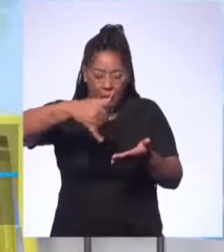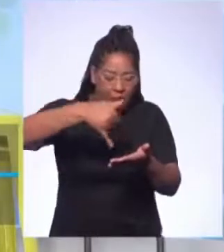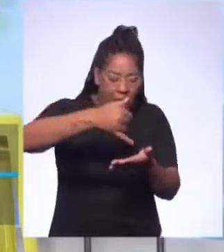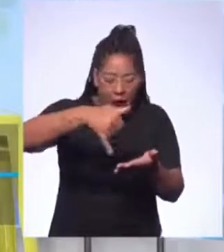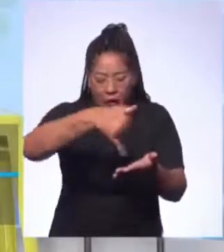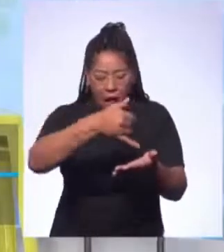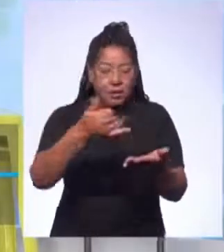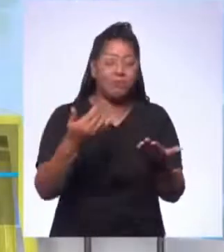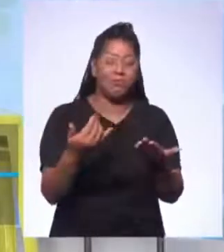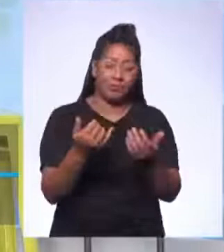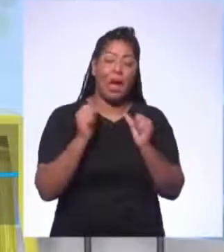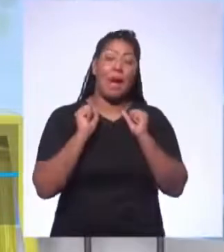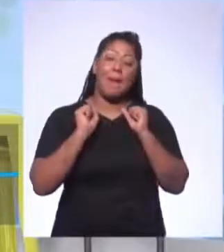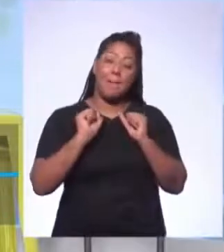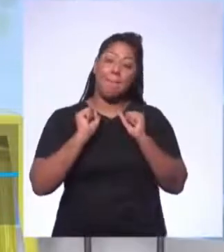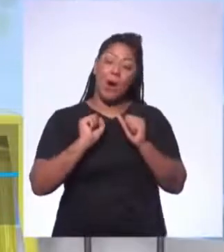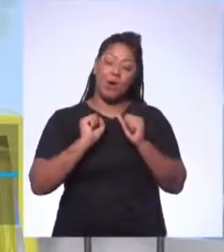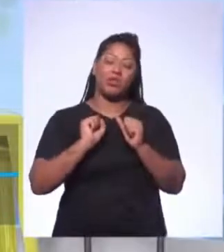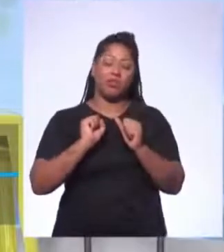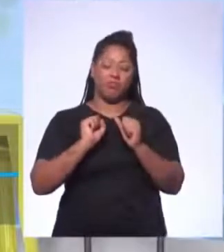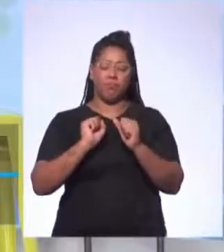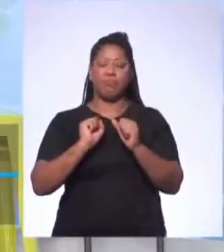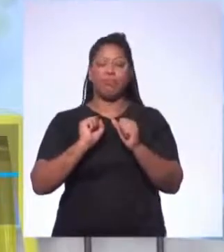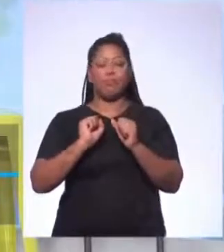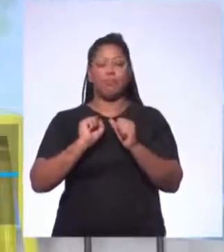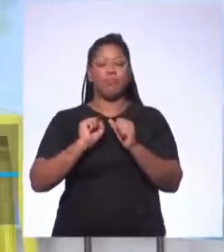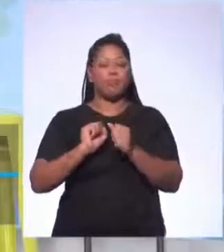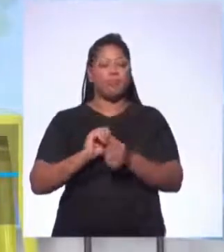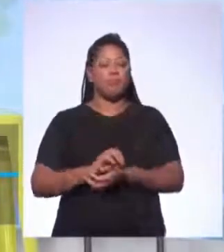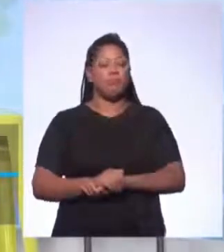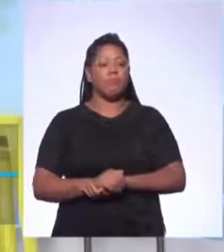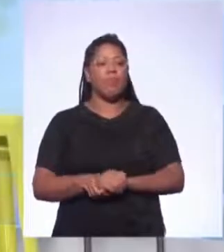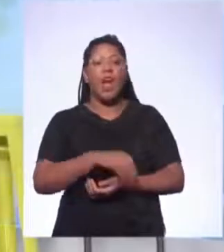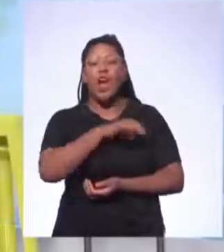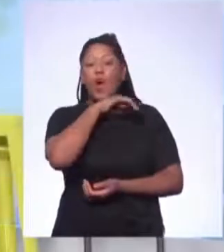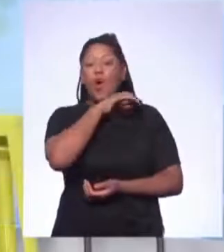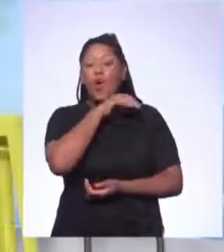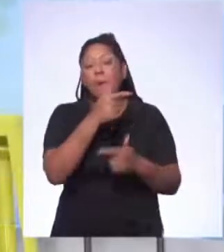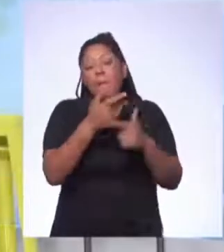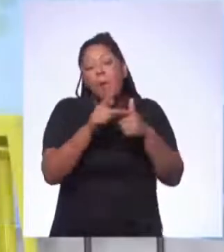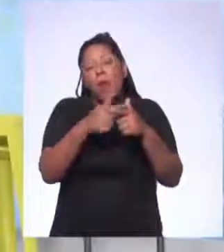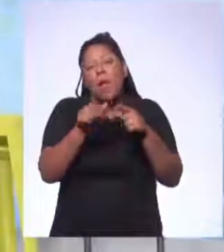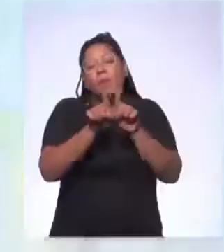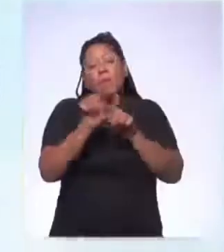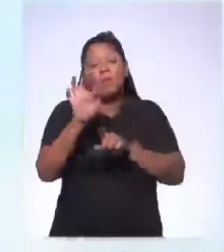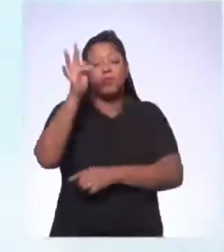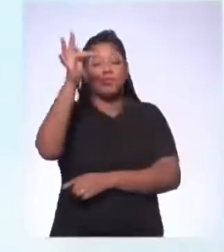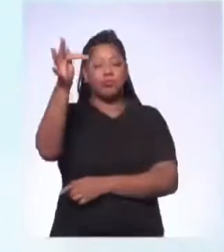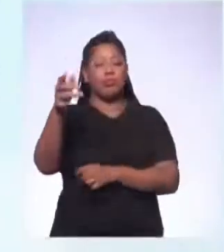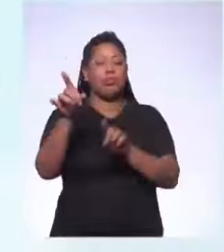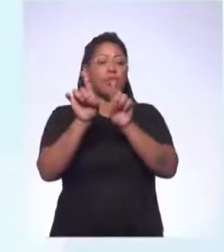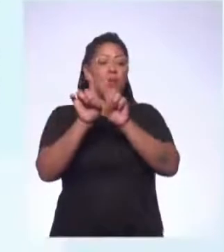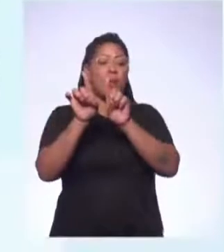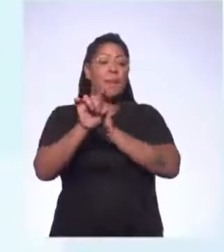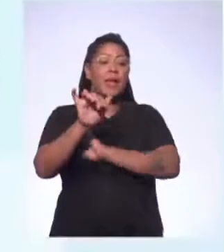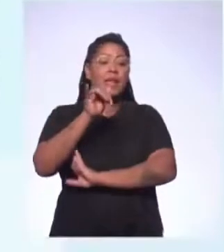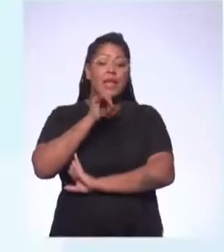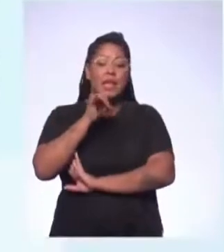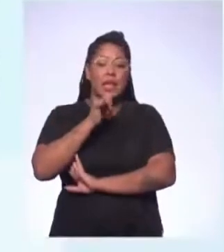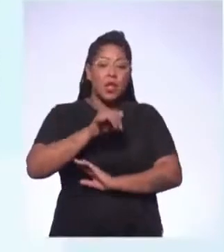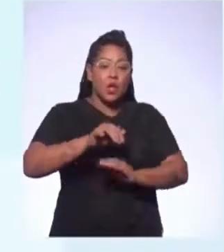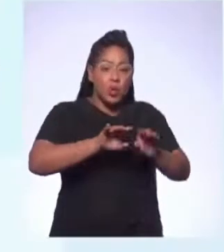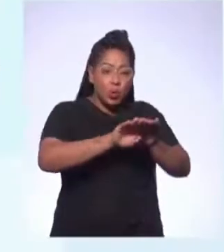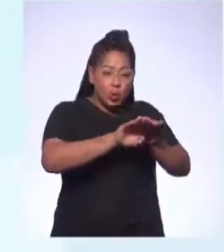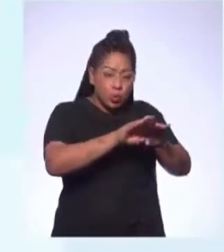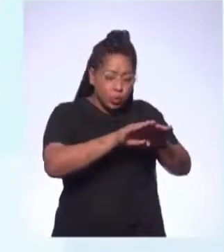e se torna um grande poluente. E nós temos os poluentes do solo, que aí nós temos o lixo,